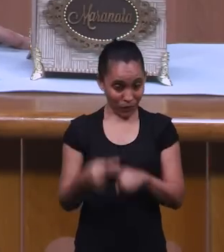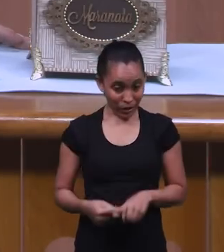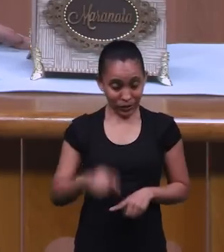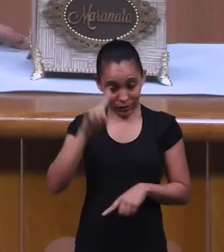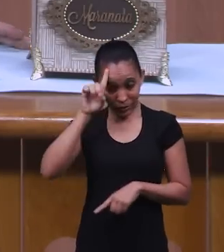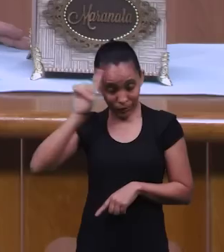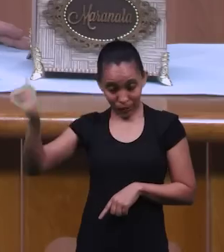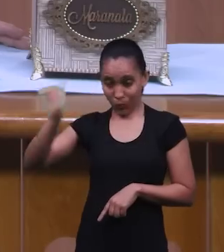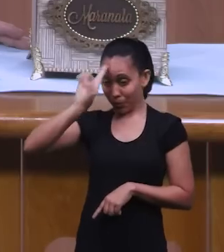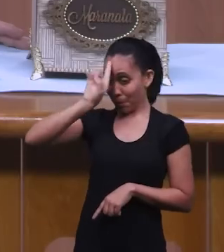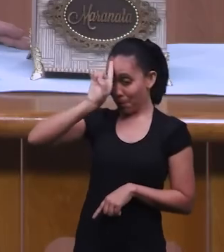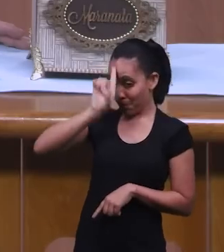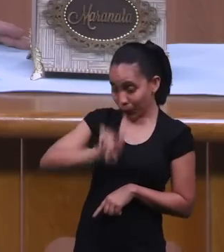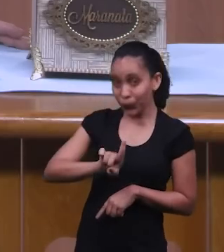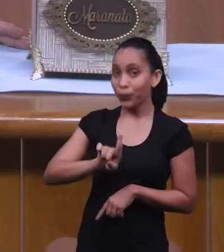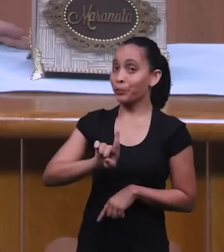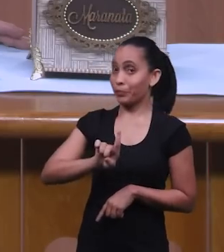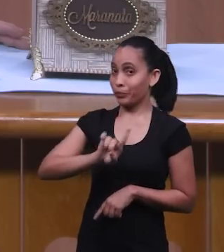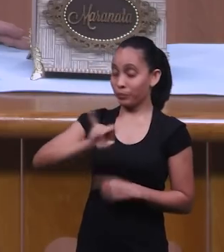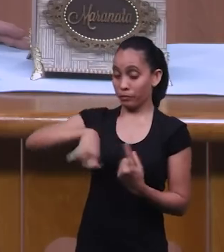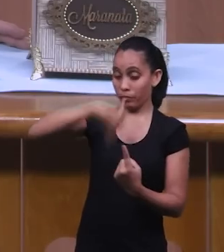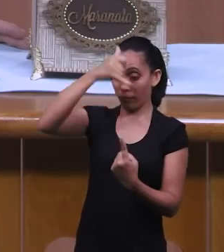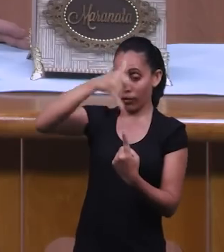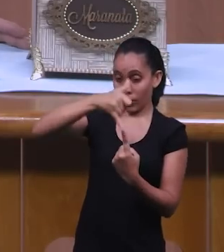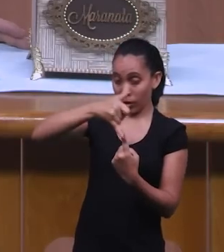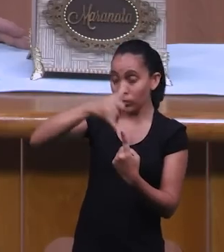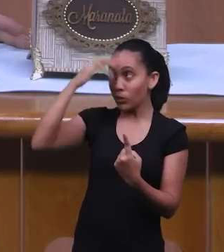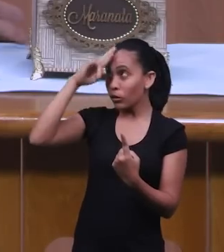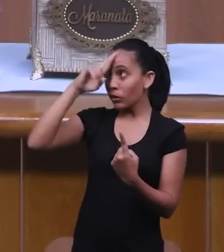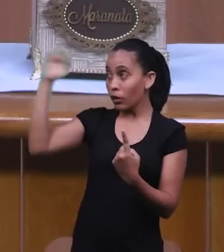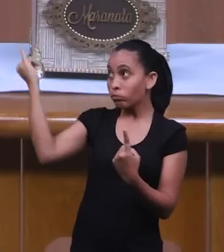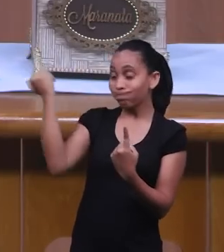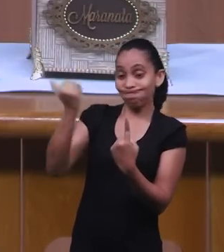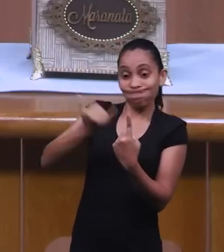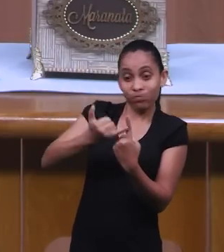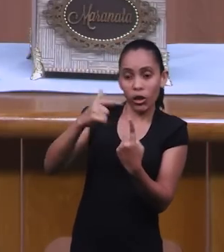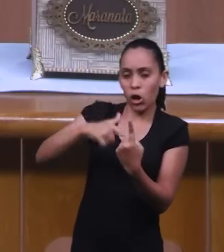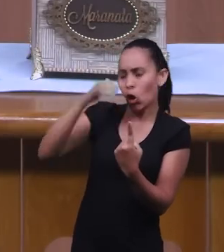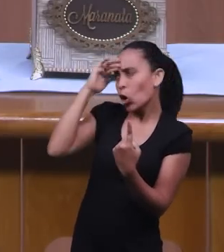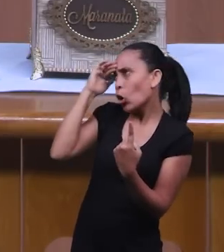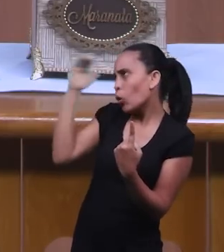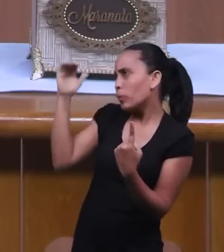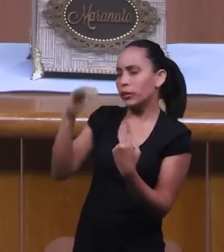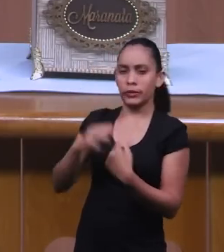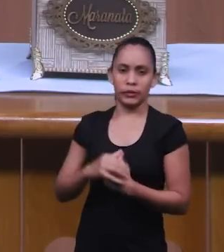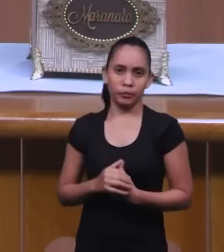como Deus mandou. Ele era ungido, né? Fazia o que Deus mandava, né? E